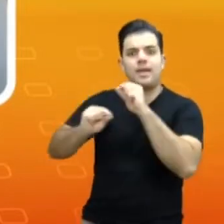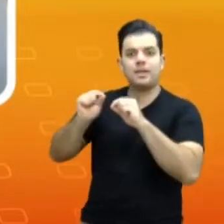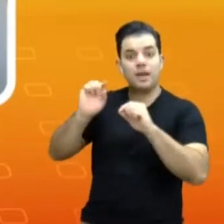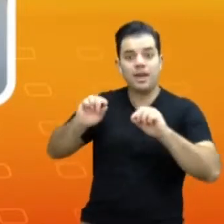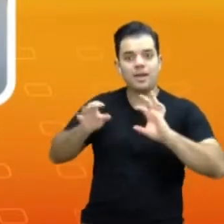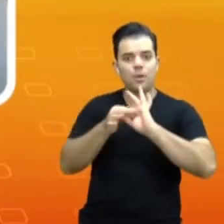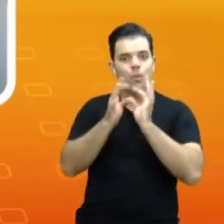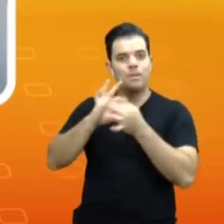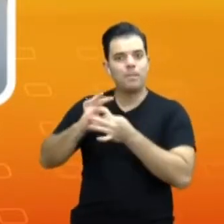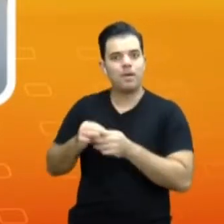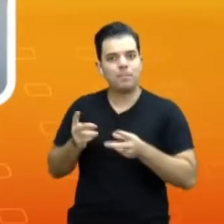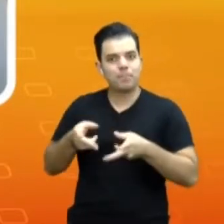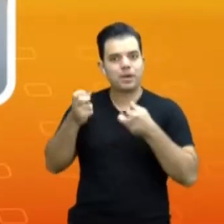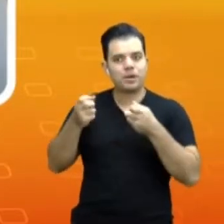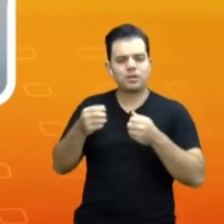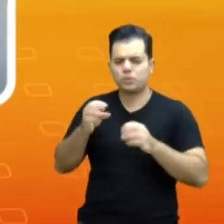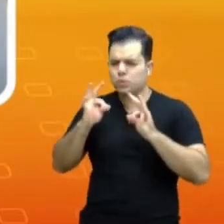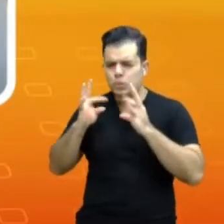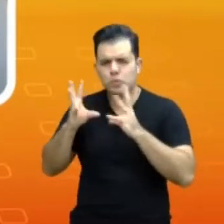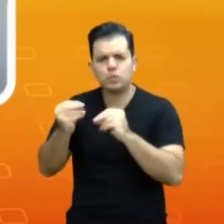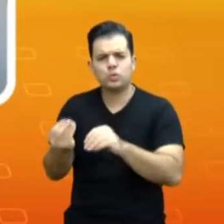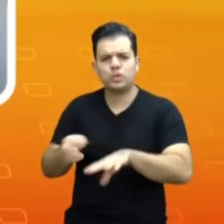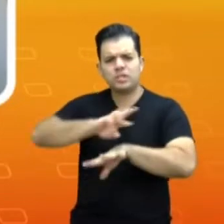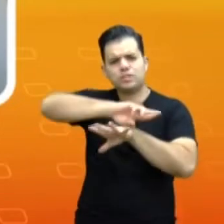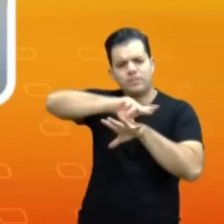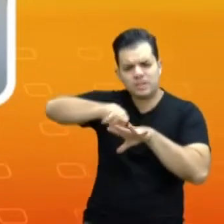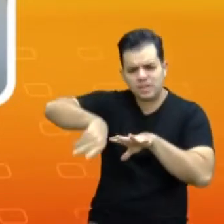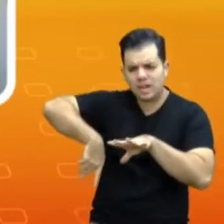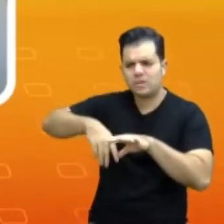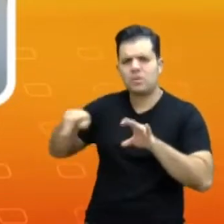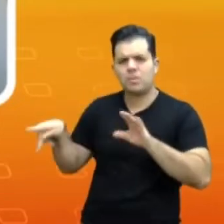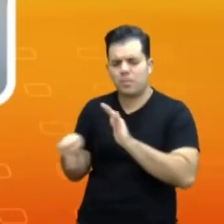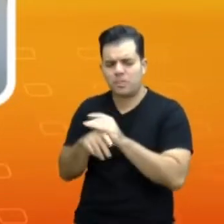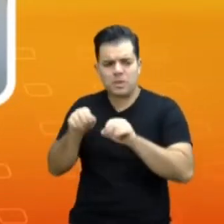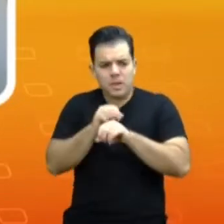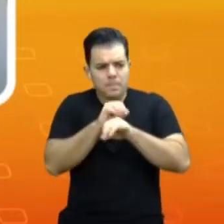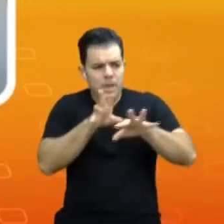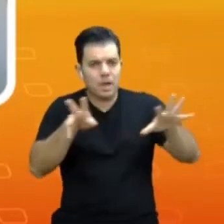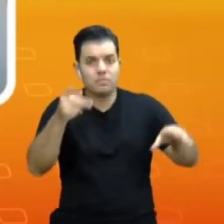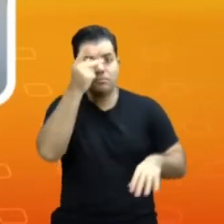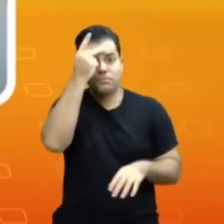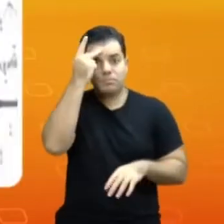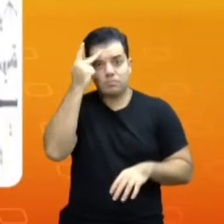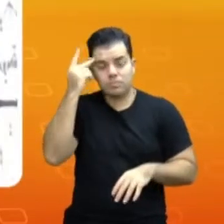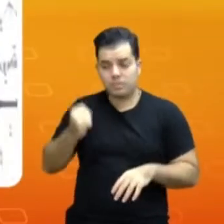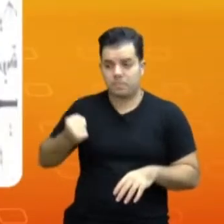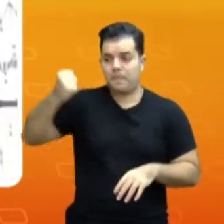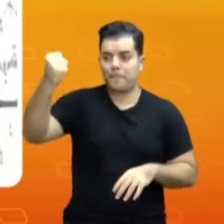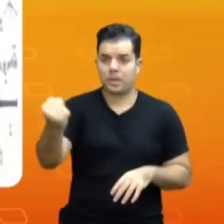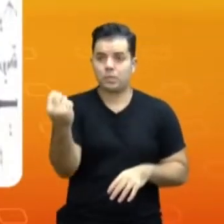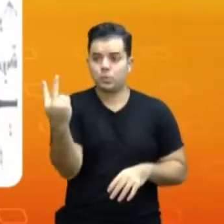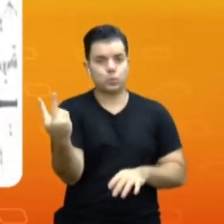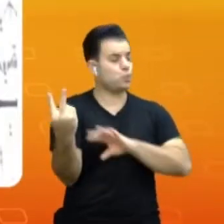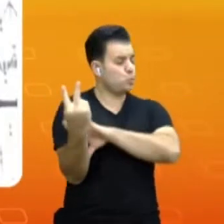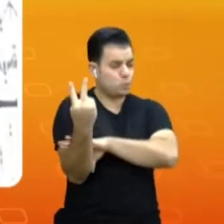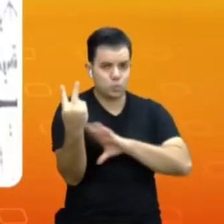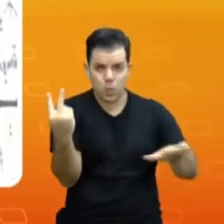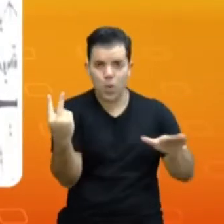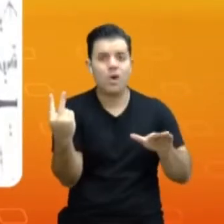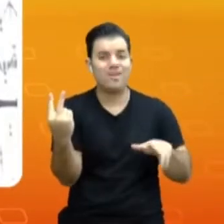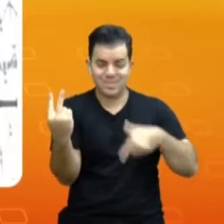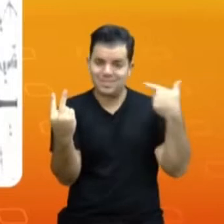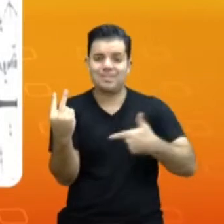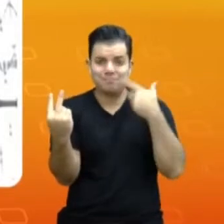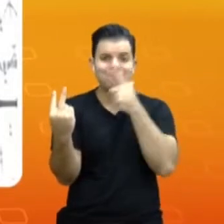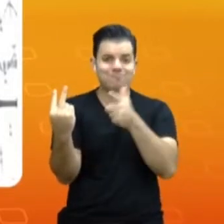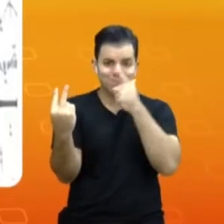com a diversidade, com a simultaneidade, com todo o volume que a gente fez, com 2 pessoas no local, né, obviamente, né, tendo